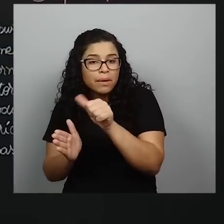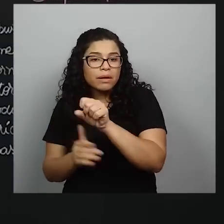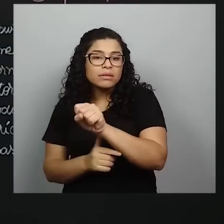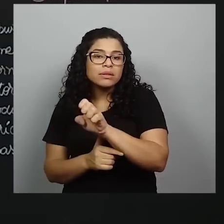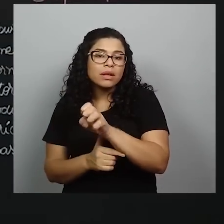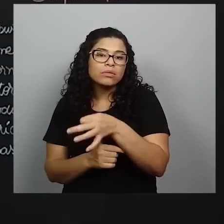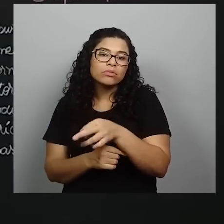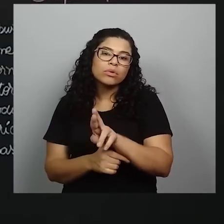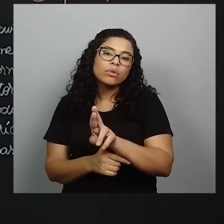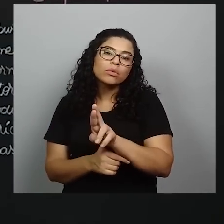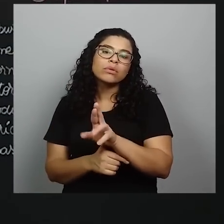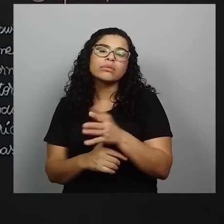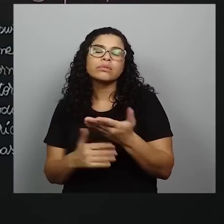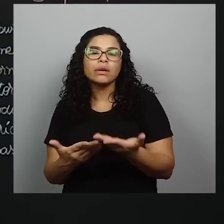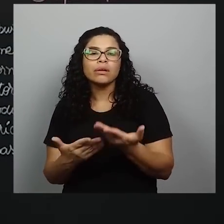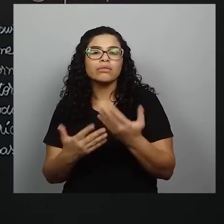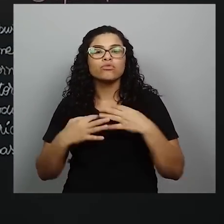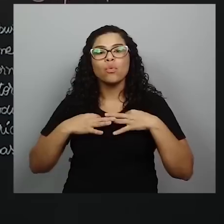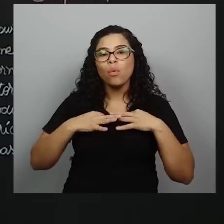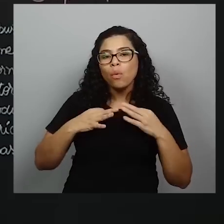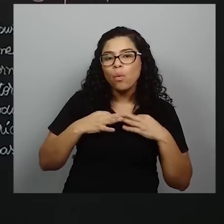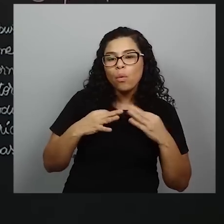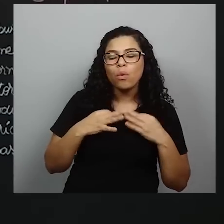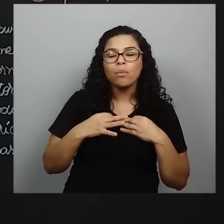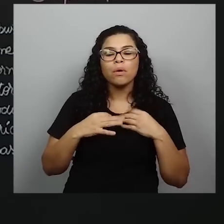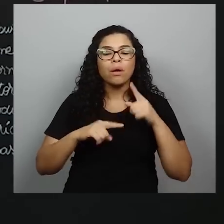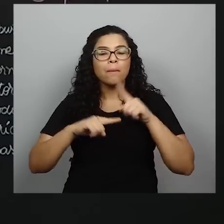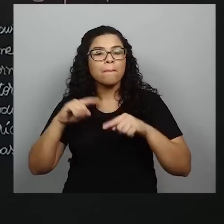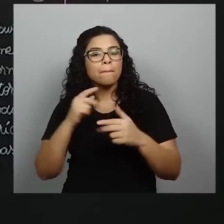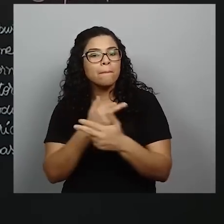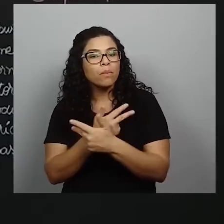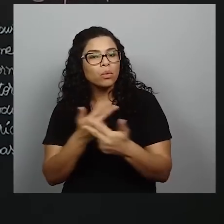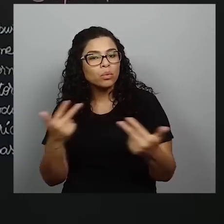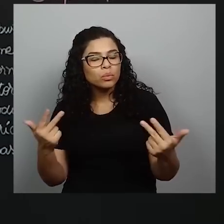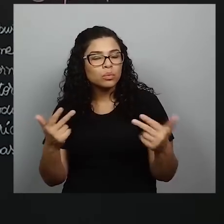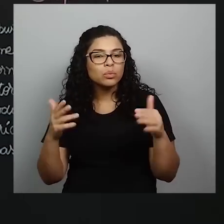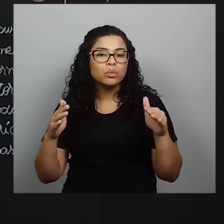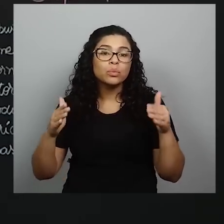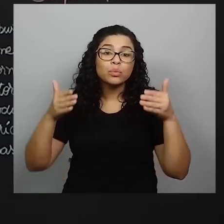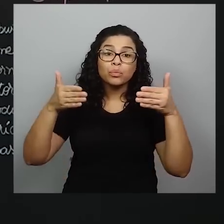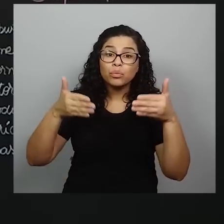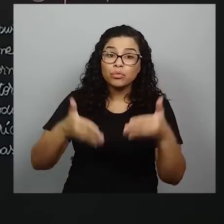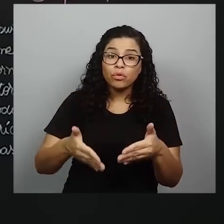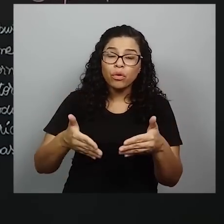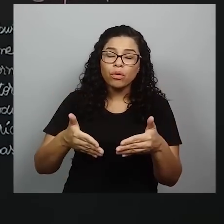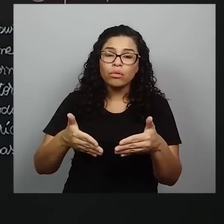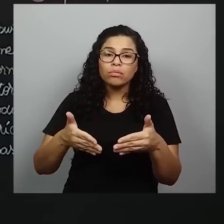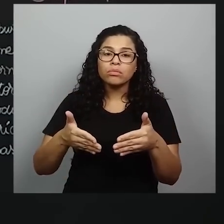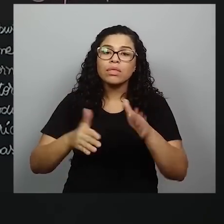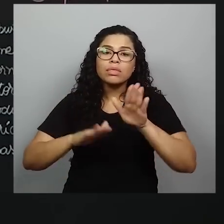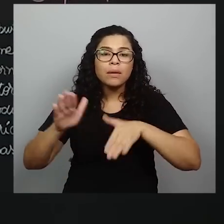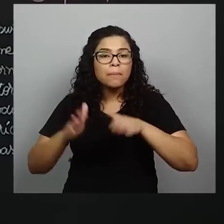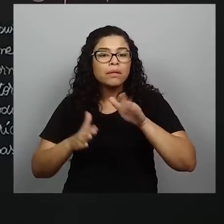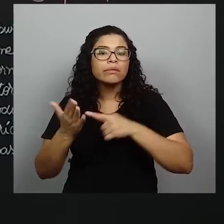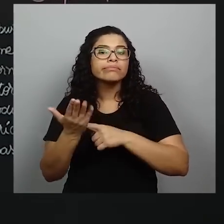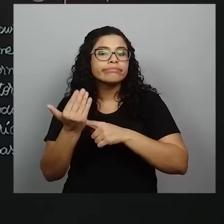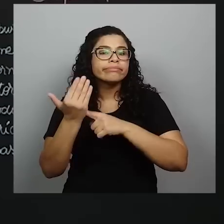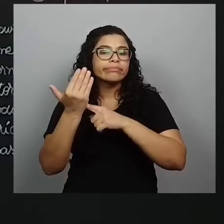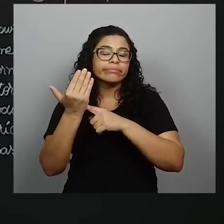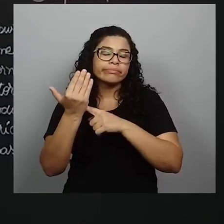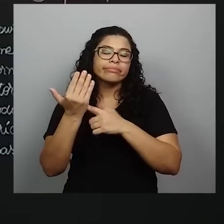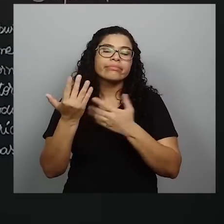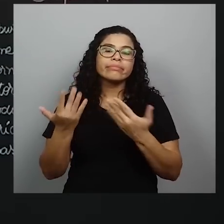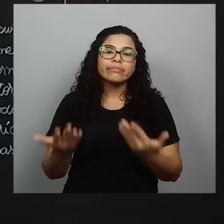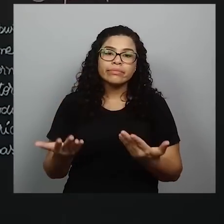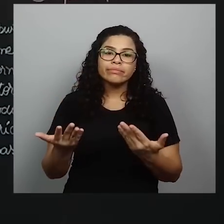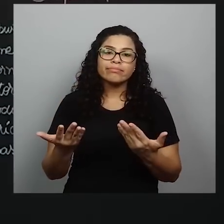polo de produção de vestuário, de produção de determinado tipo de componente eletrônico, enfim,